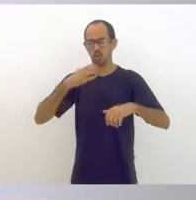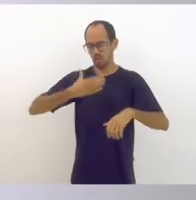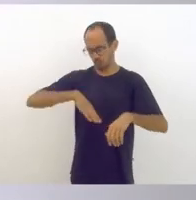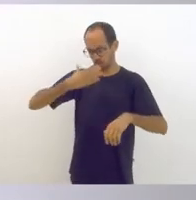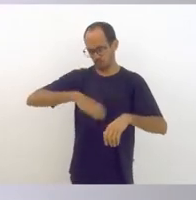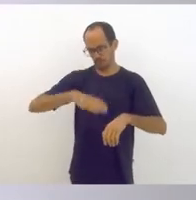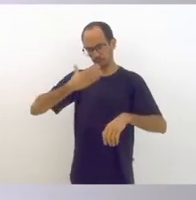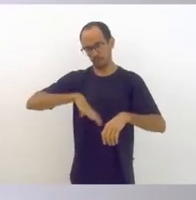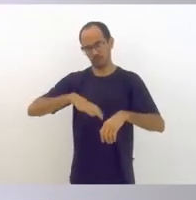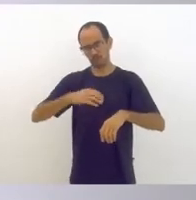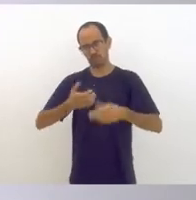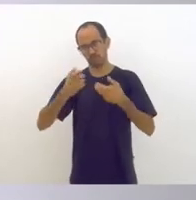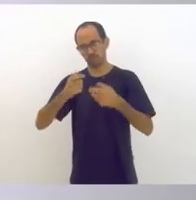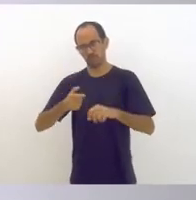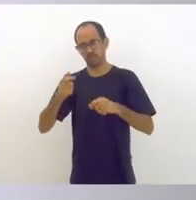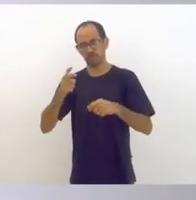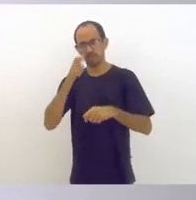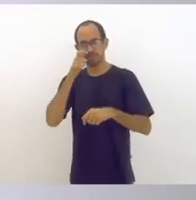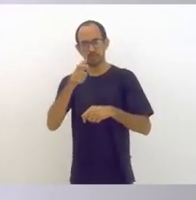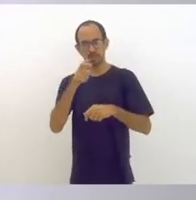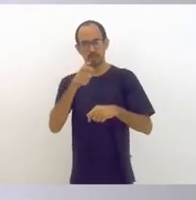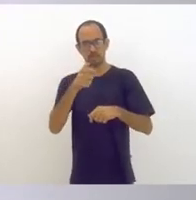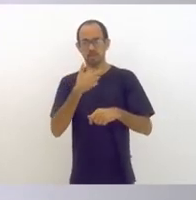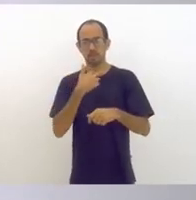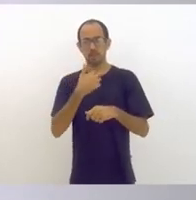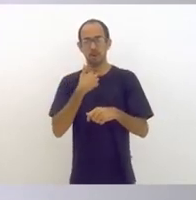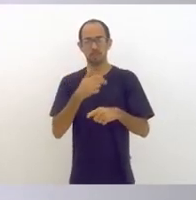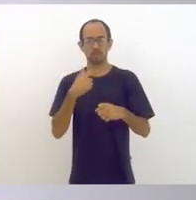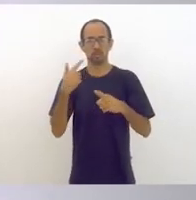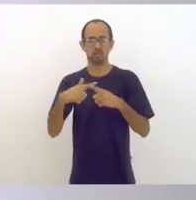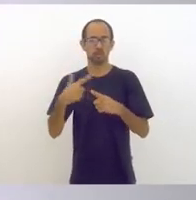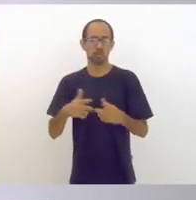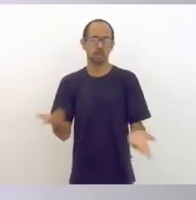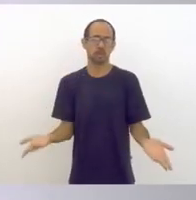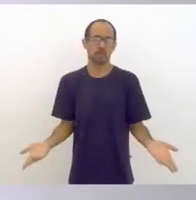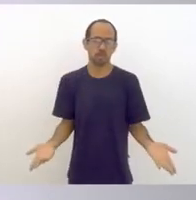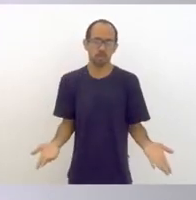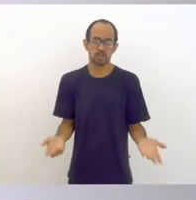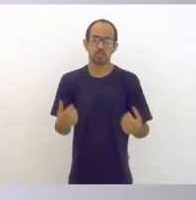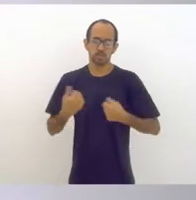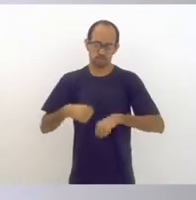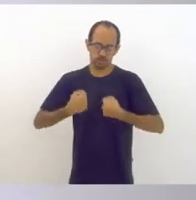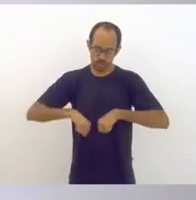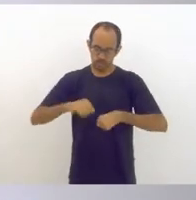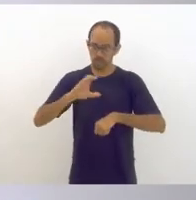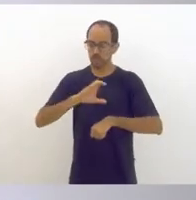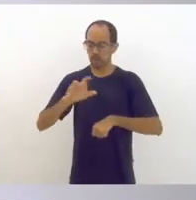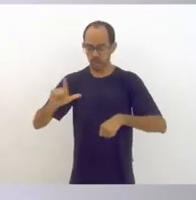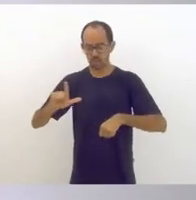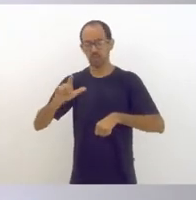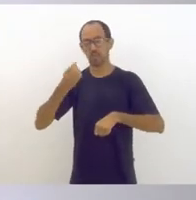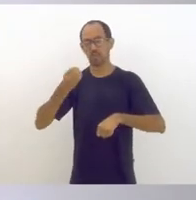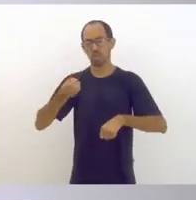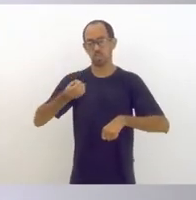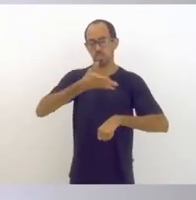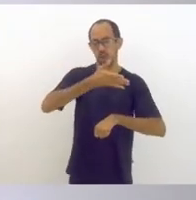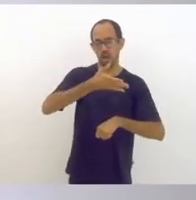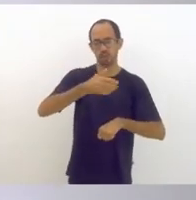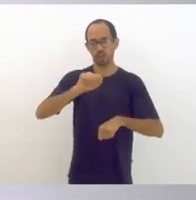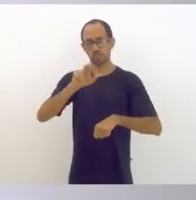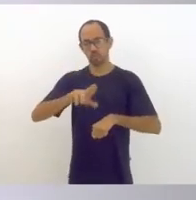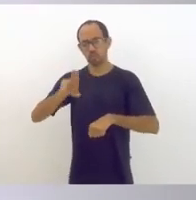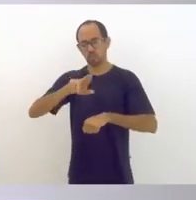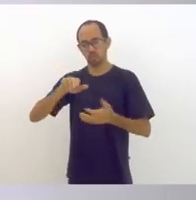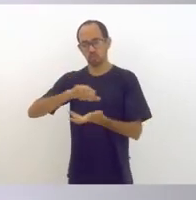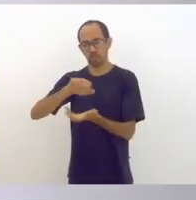instalar lá, não pode, porque Revis não pode nada. Então, a gente vai reclassificar. unidade de conservação de uso sustentável,